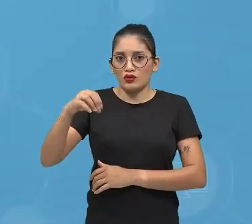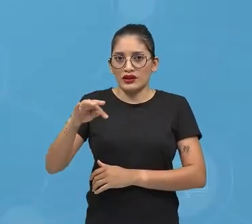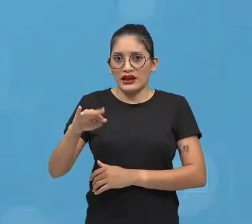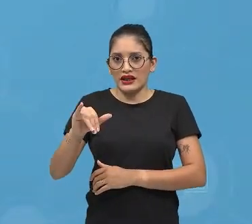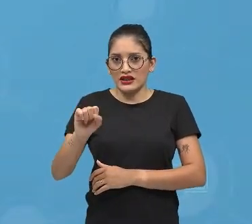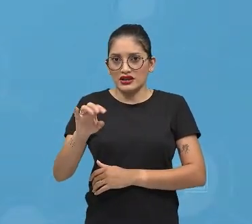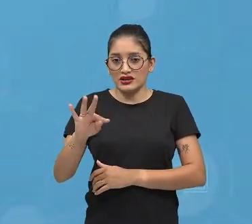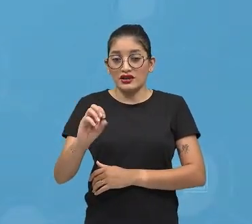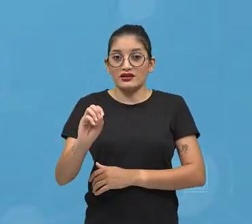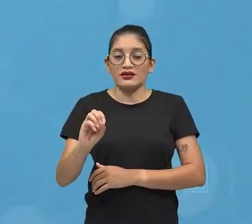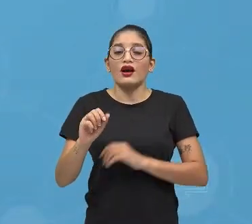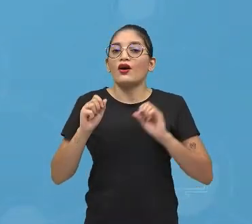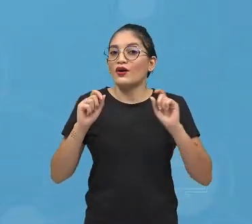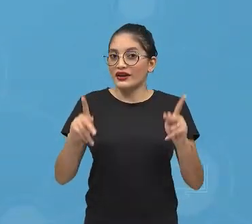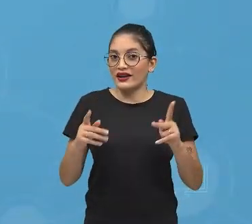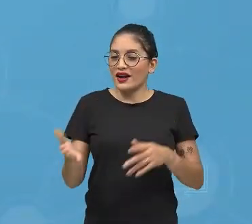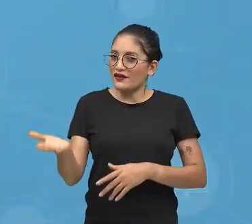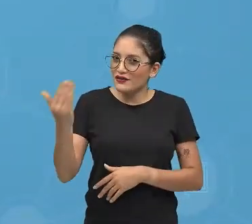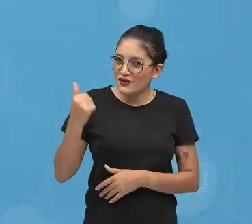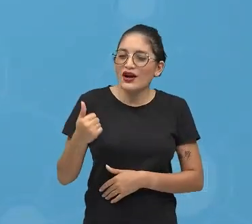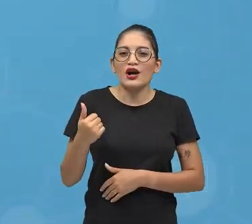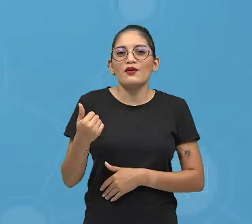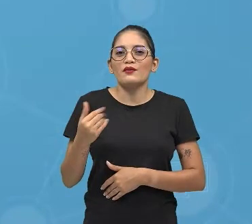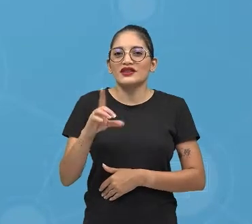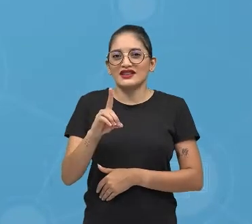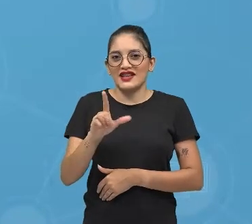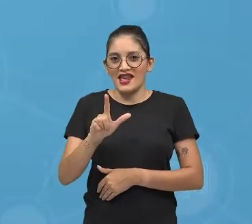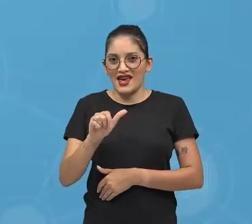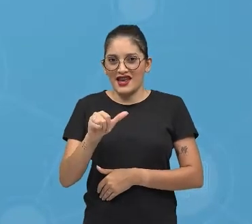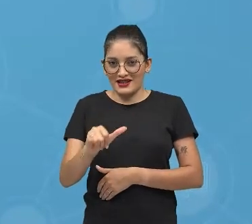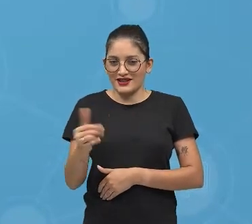disso. Ok, pessoal? Então vamos lá para a nossa